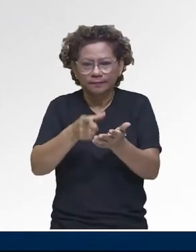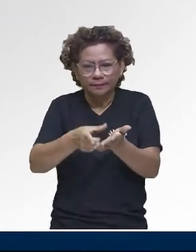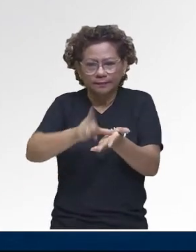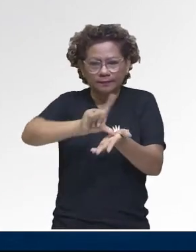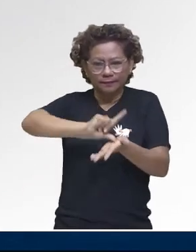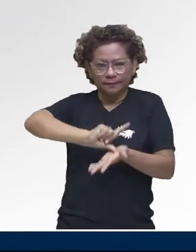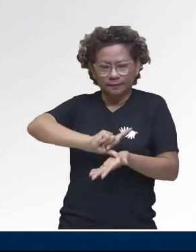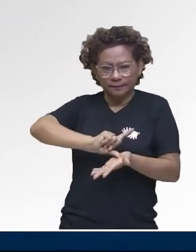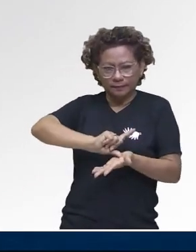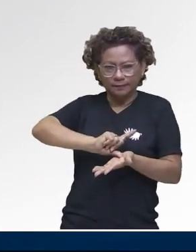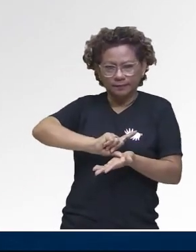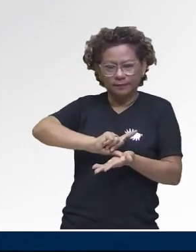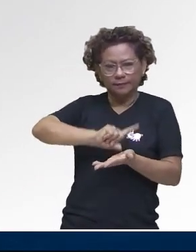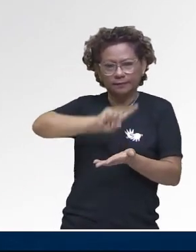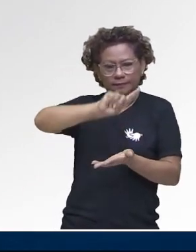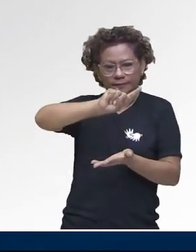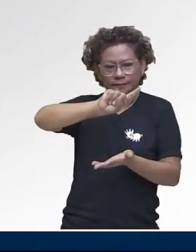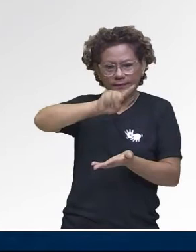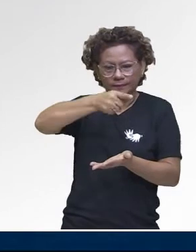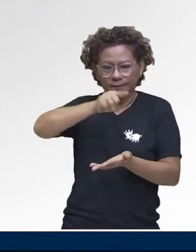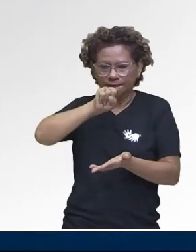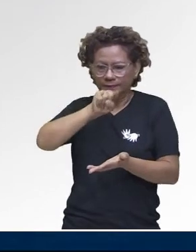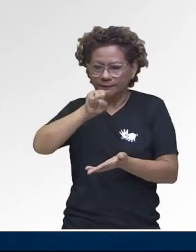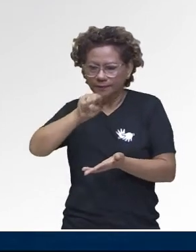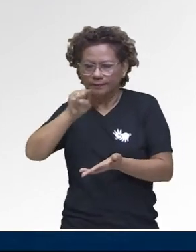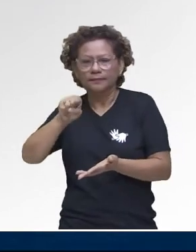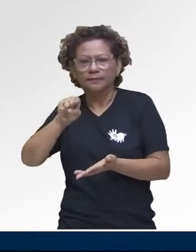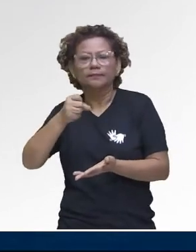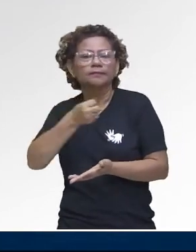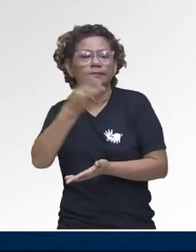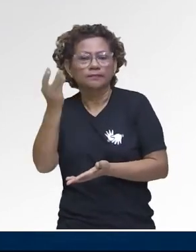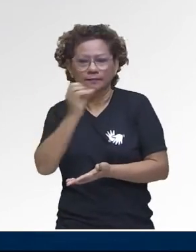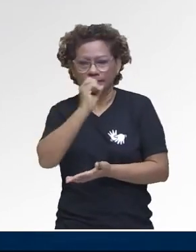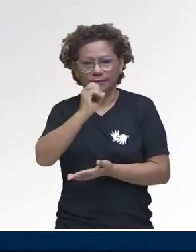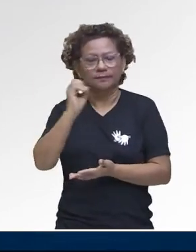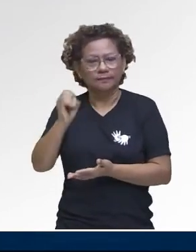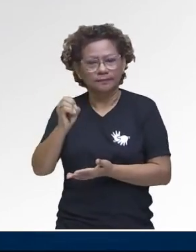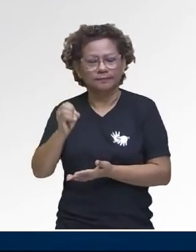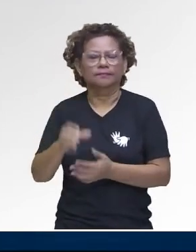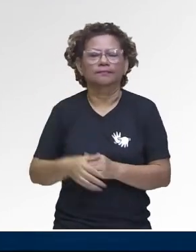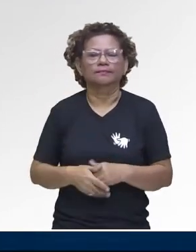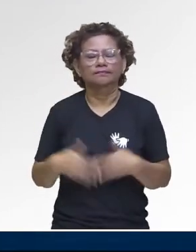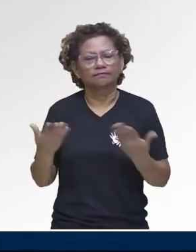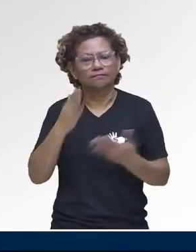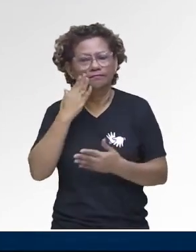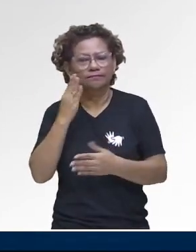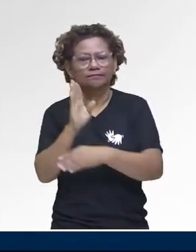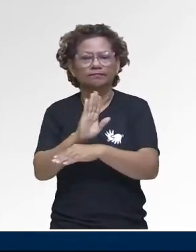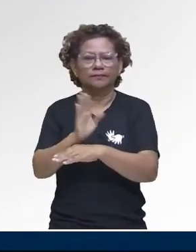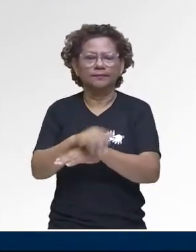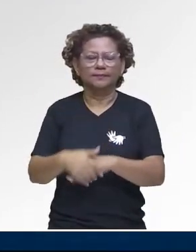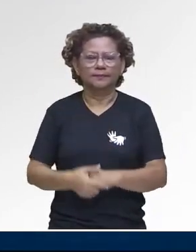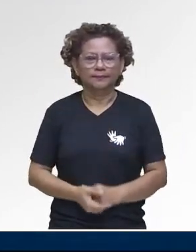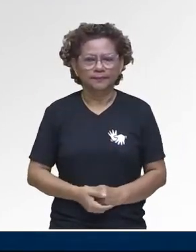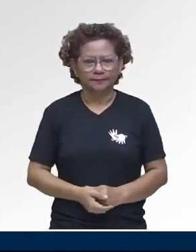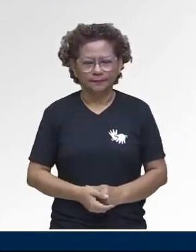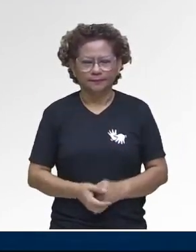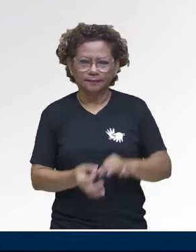que a gente vai trazer mais elementos para a nossa aula de hoje com a nossa proposta do desafio. Então acompanhe o nosso vídeo. João